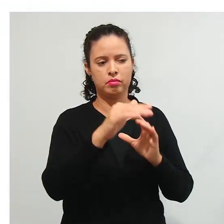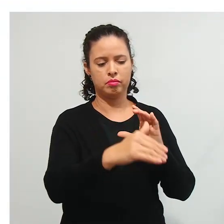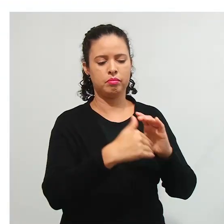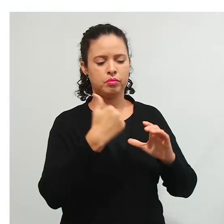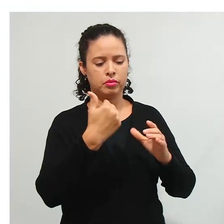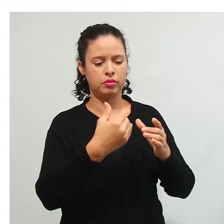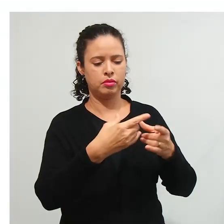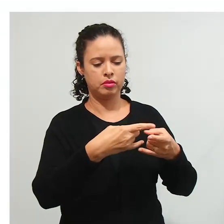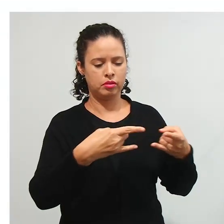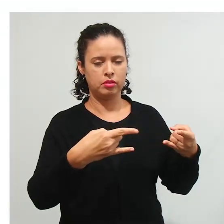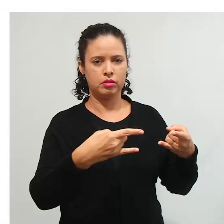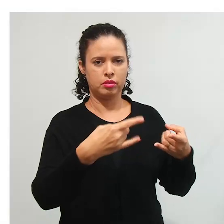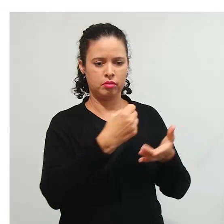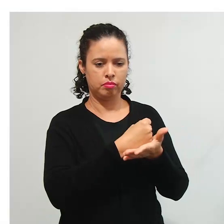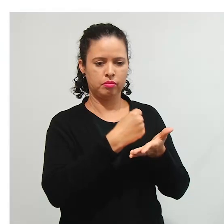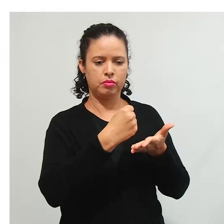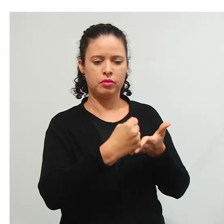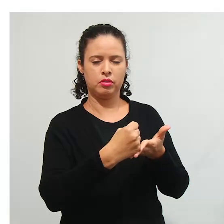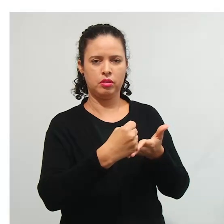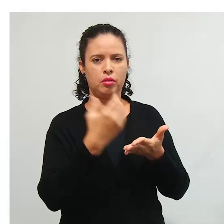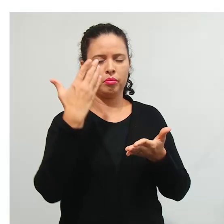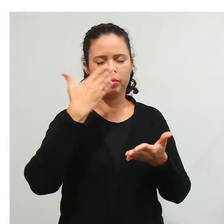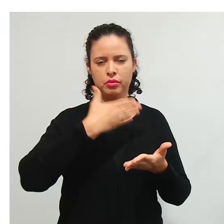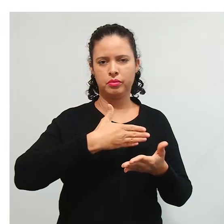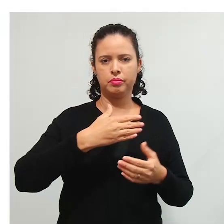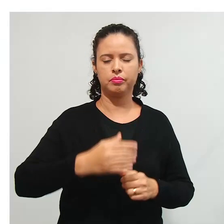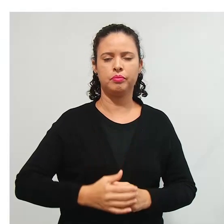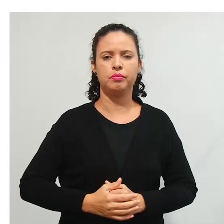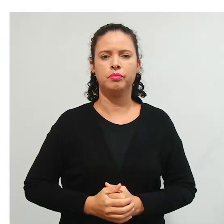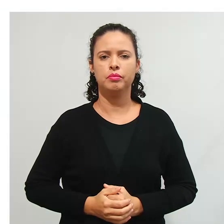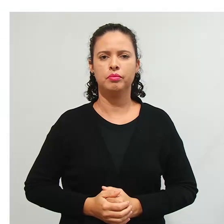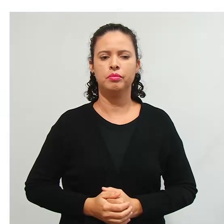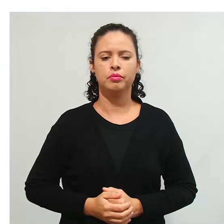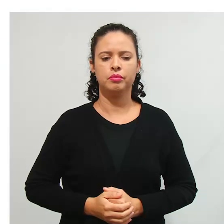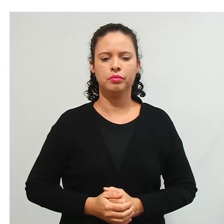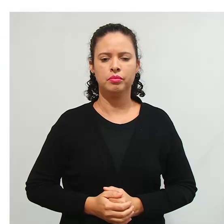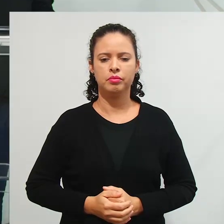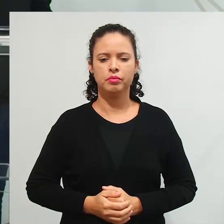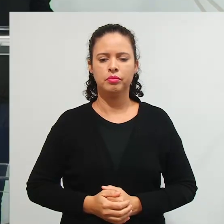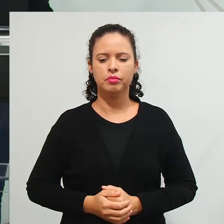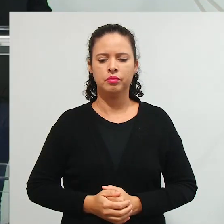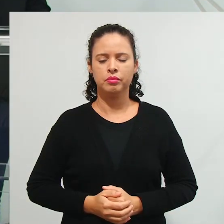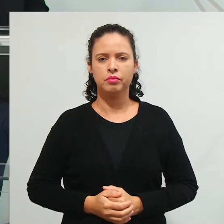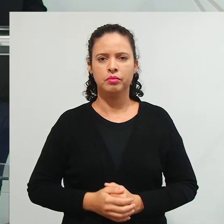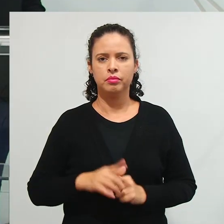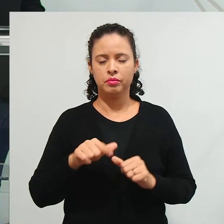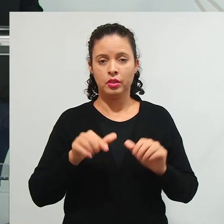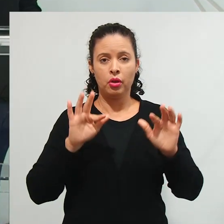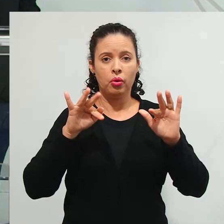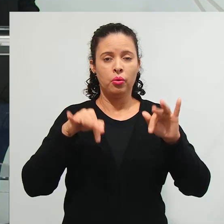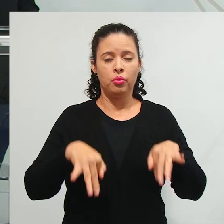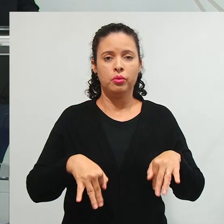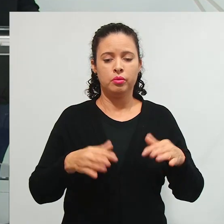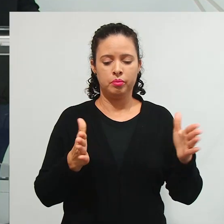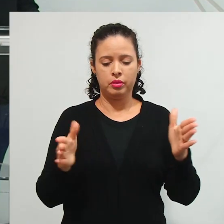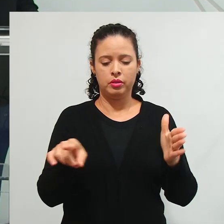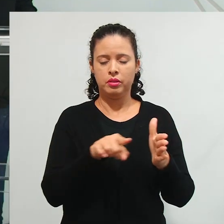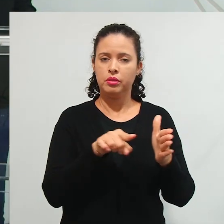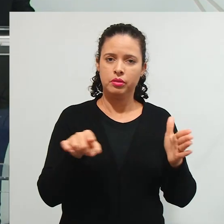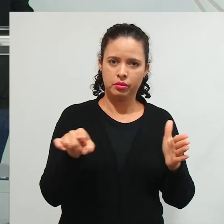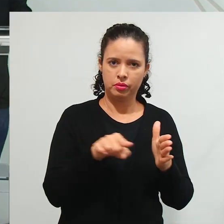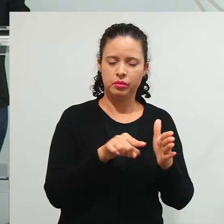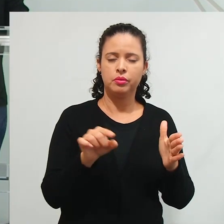deste a quitação. Então, este é a última etapa, o